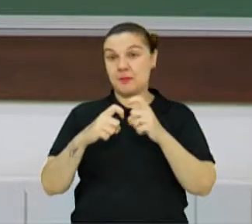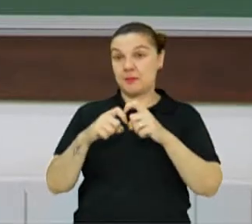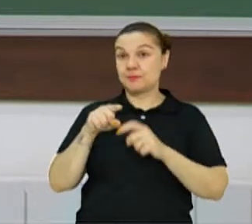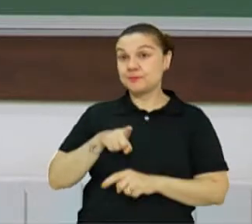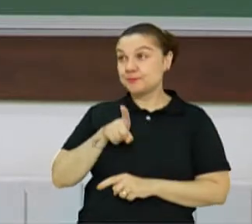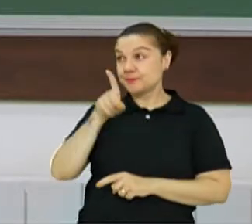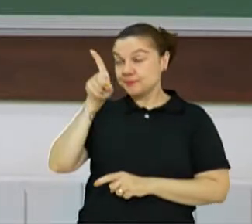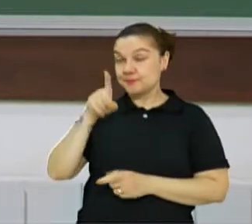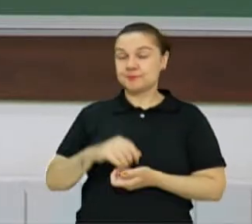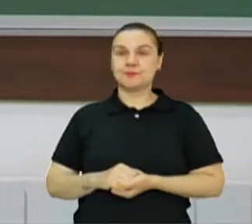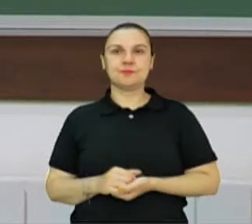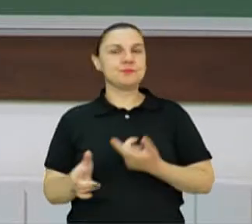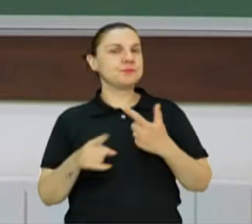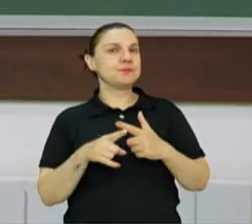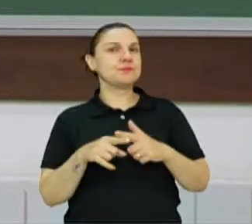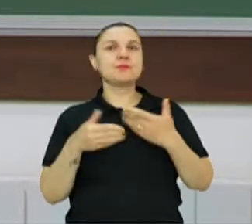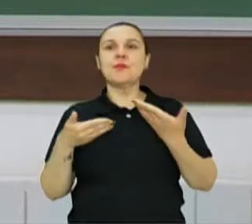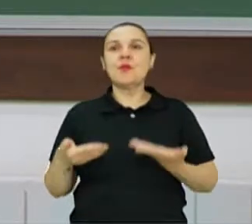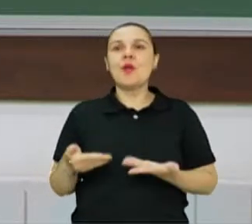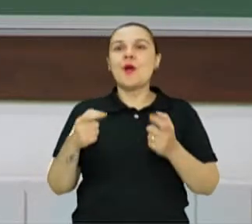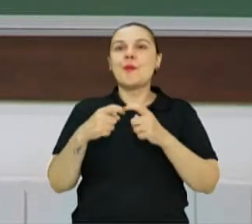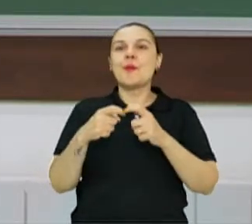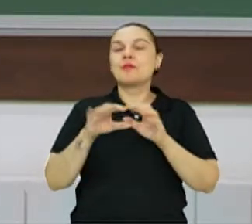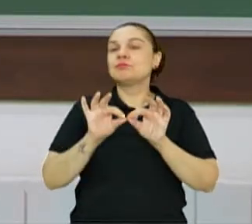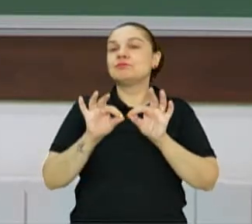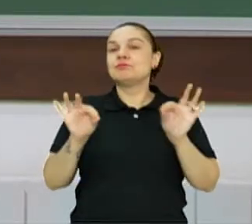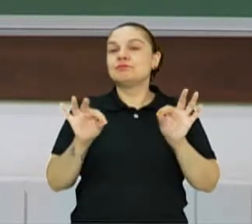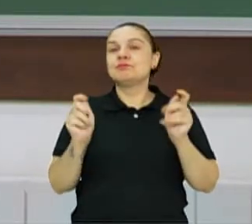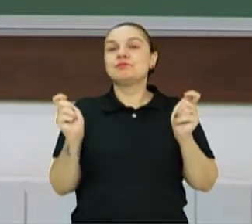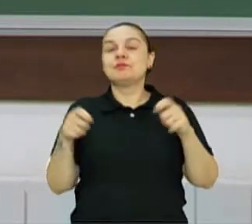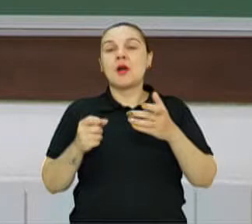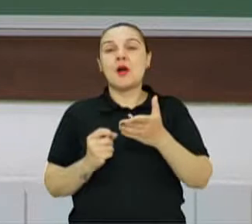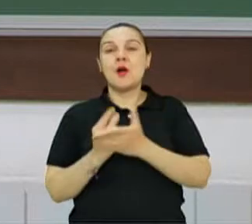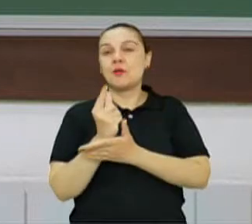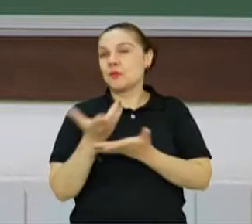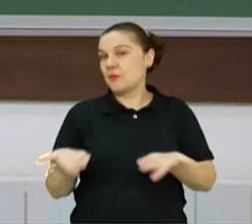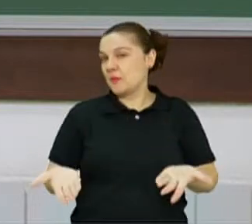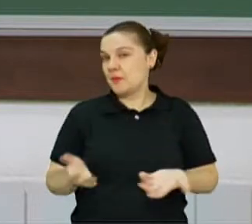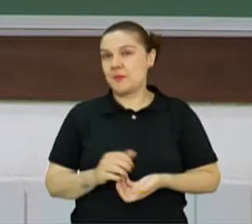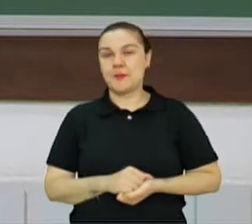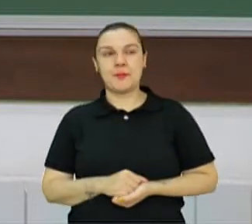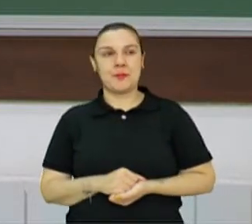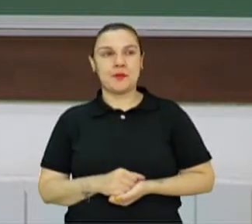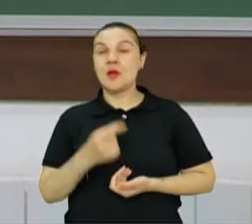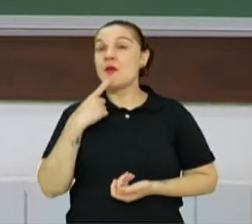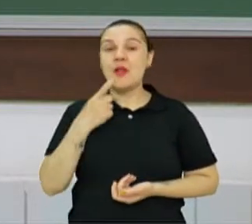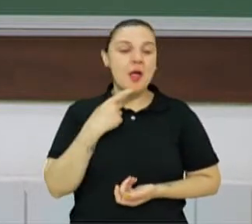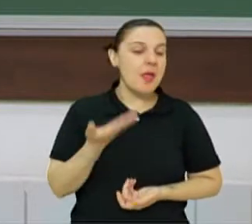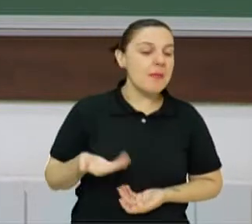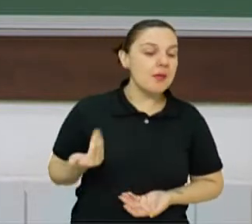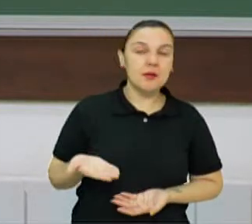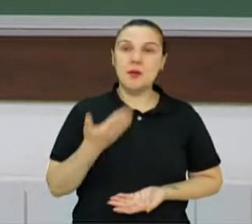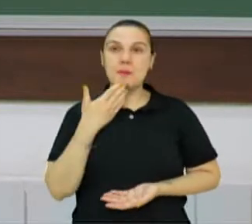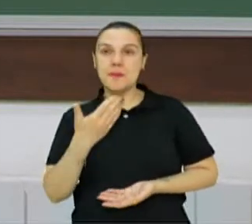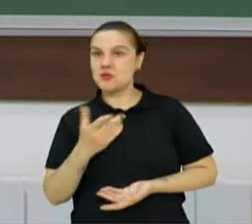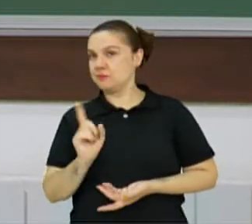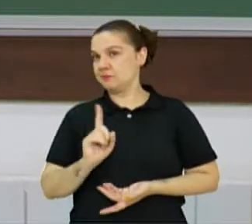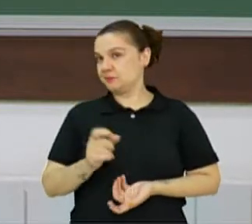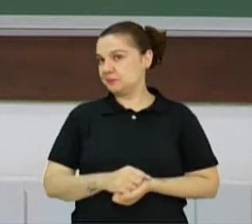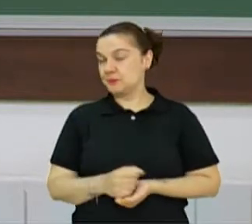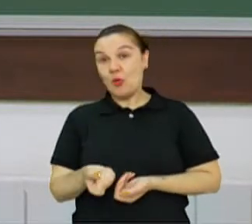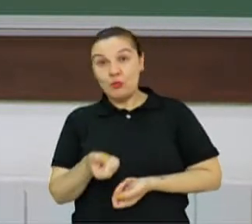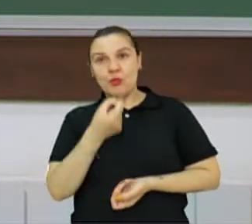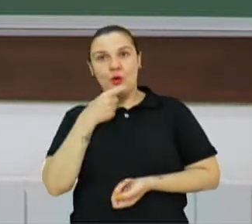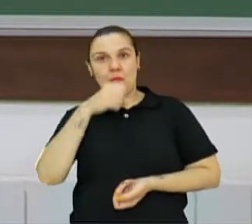receita médica, porque não é um medicamento que pode ser comprado, né, só com a boca, só de boca lá, ou